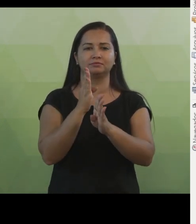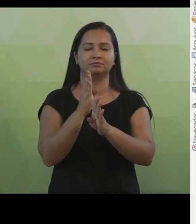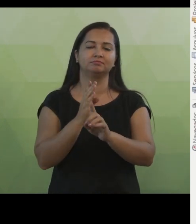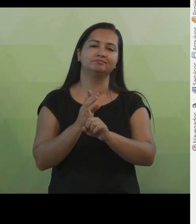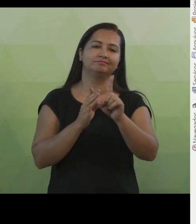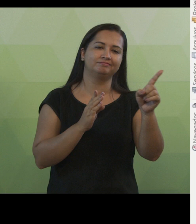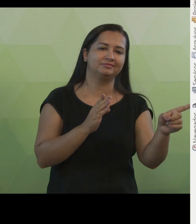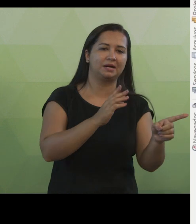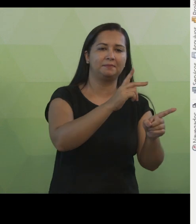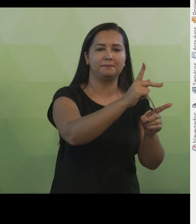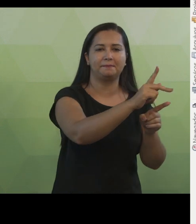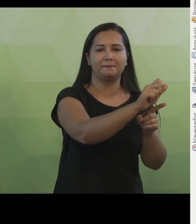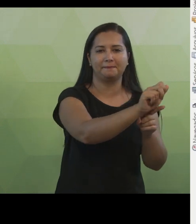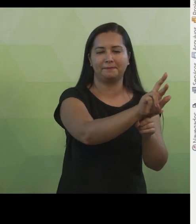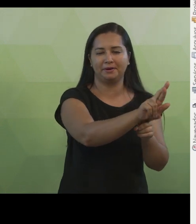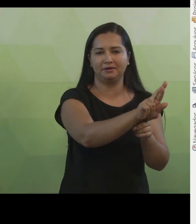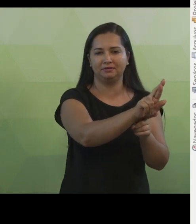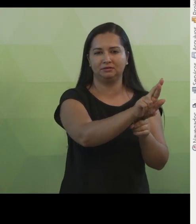ímpar.